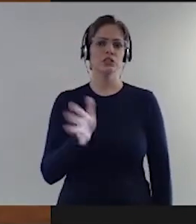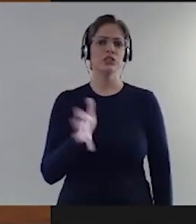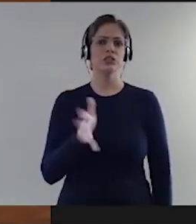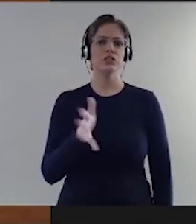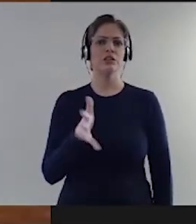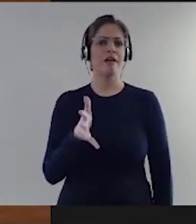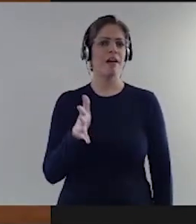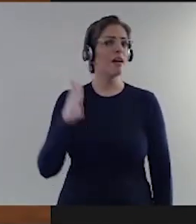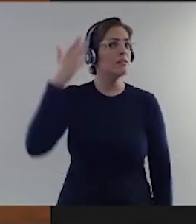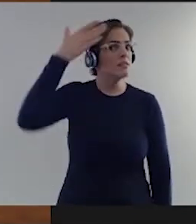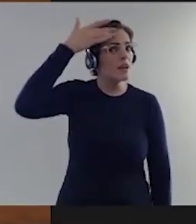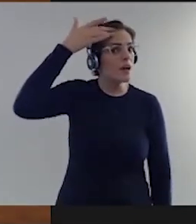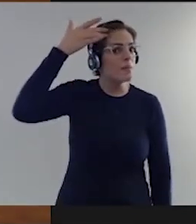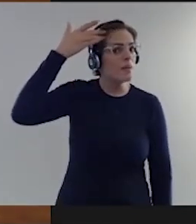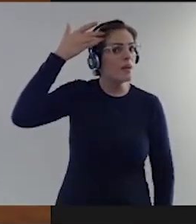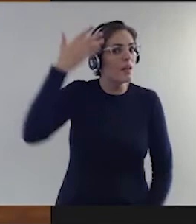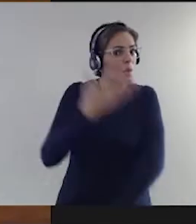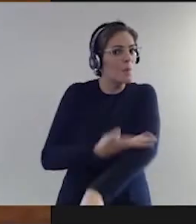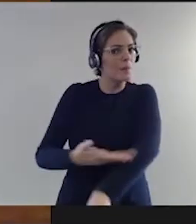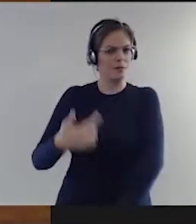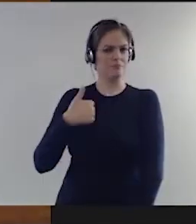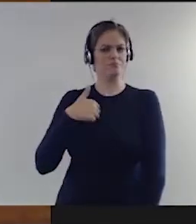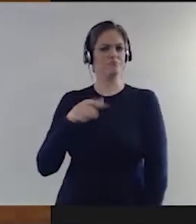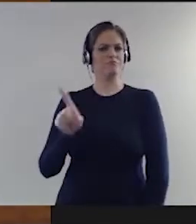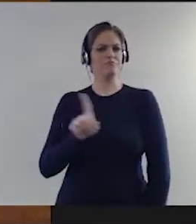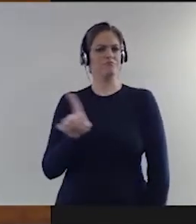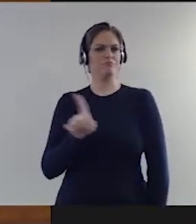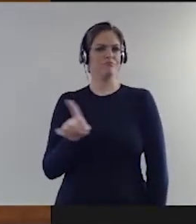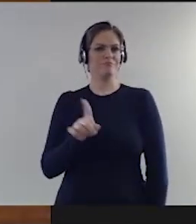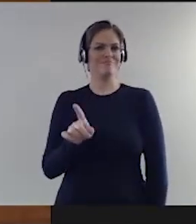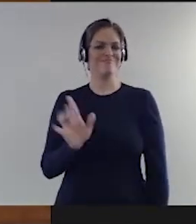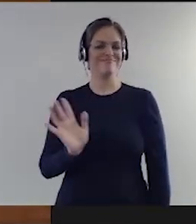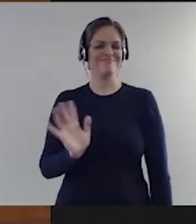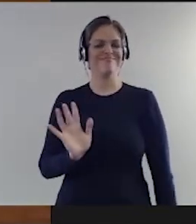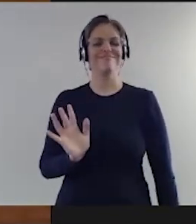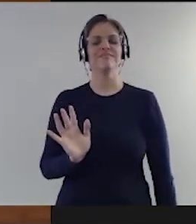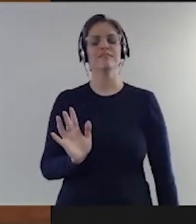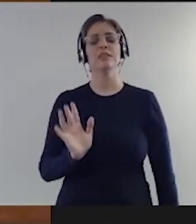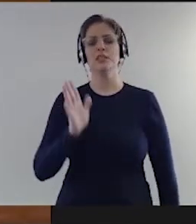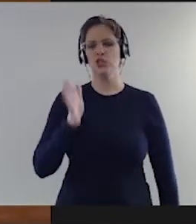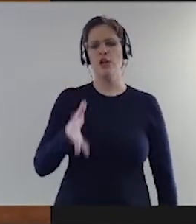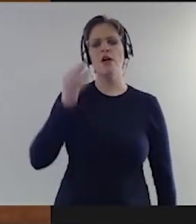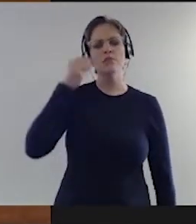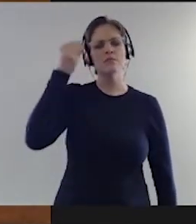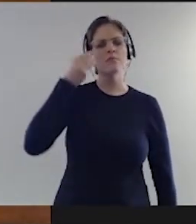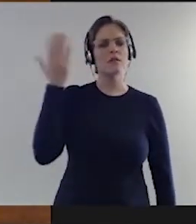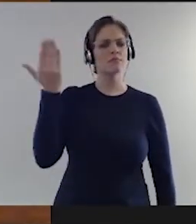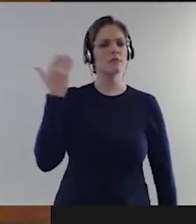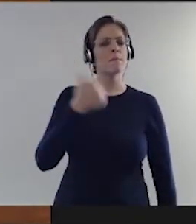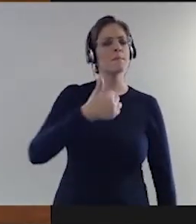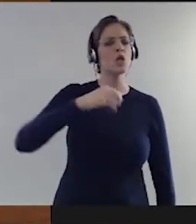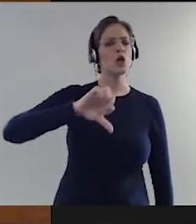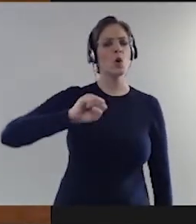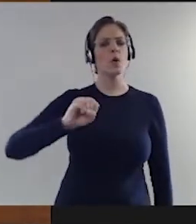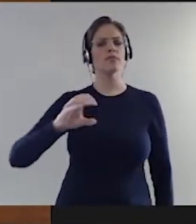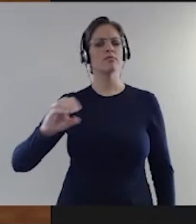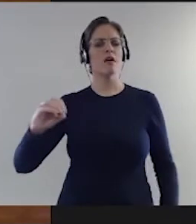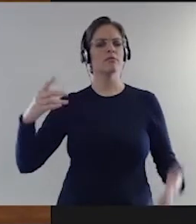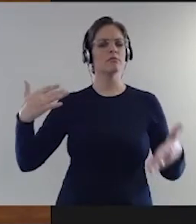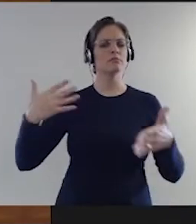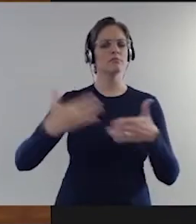fios brancos de cabelo, que não é o meu caso, né, e viveram a década de 80 do Brasil,